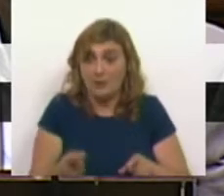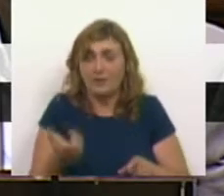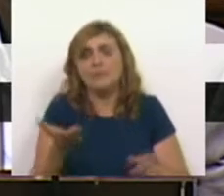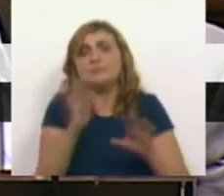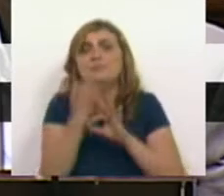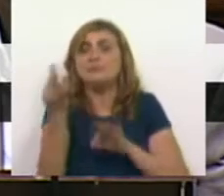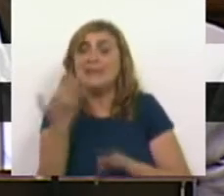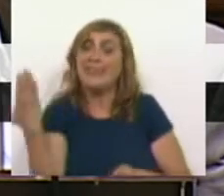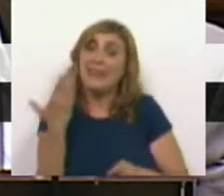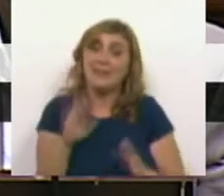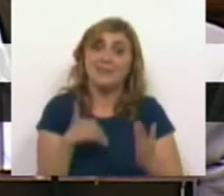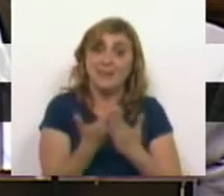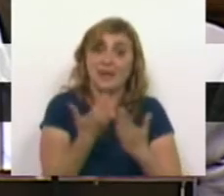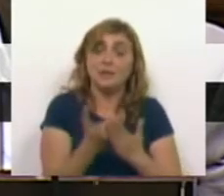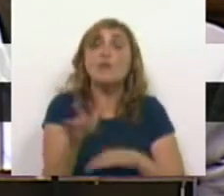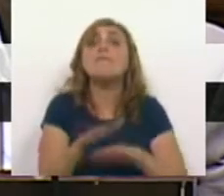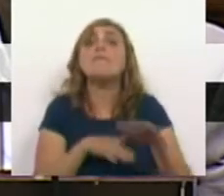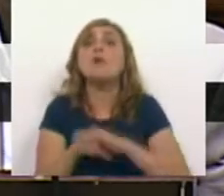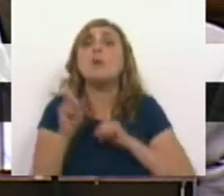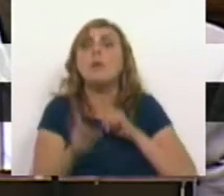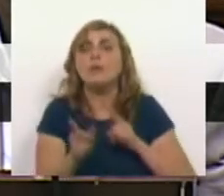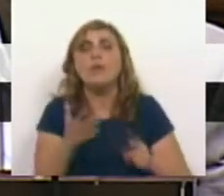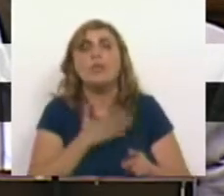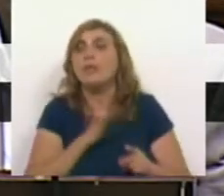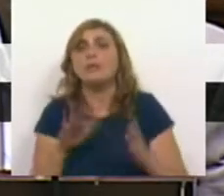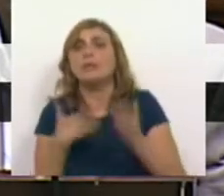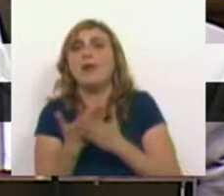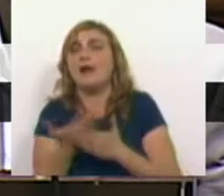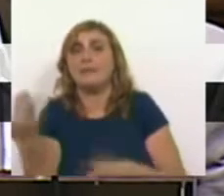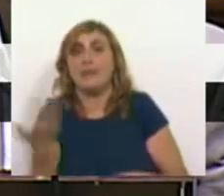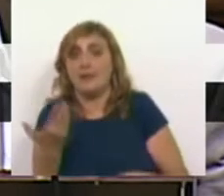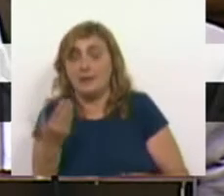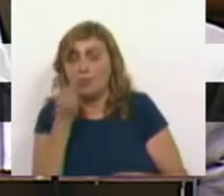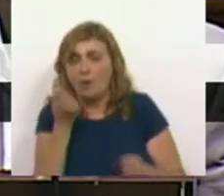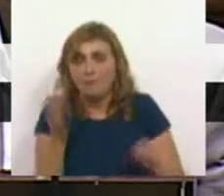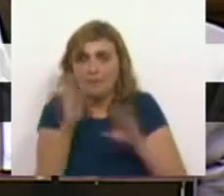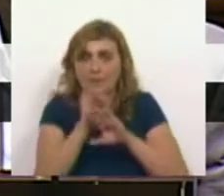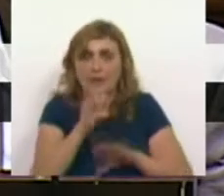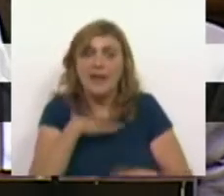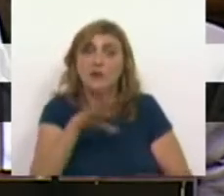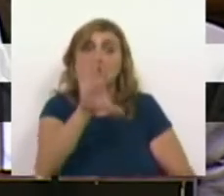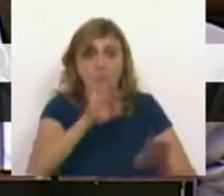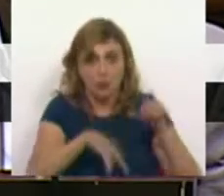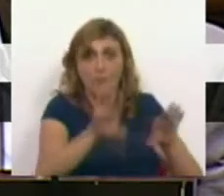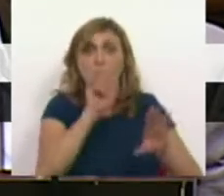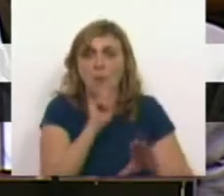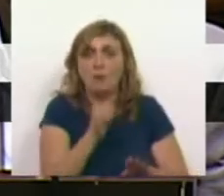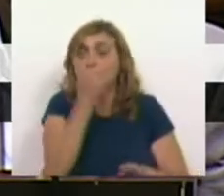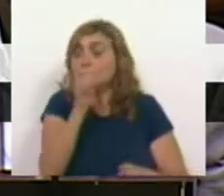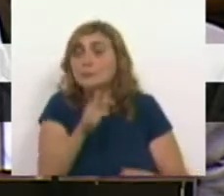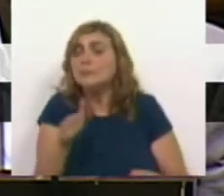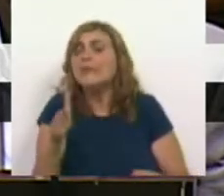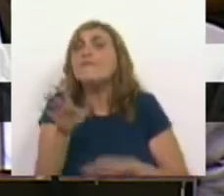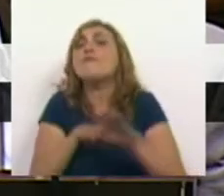de consagrar direitos, o que faz é negar direitos. Sob a capa de consagrar escolhas, o que faz